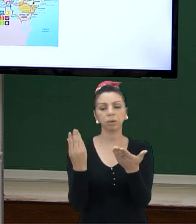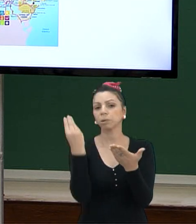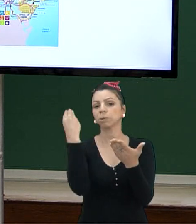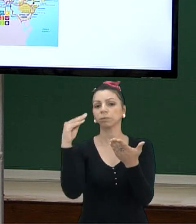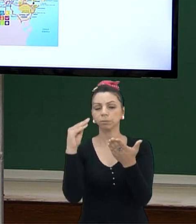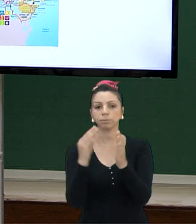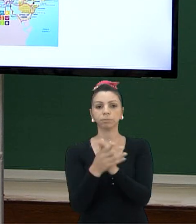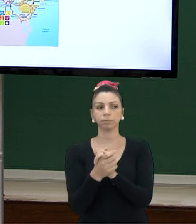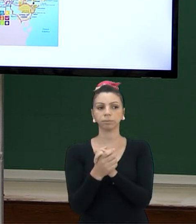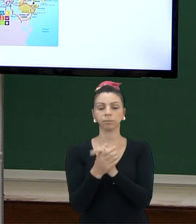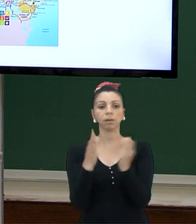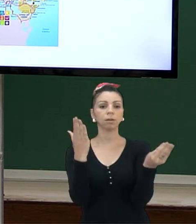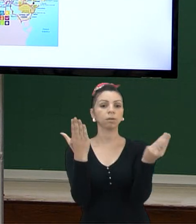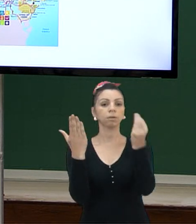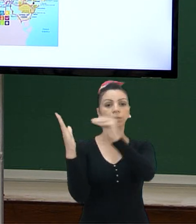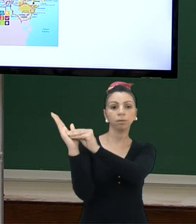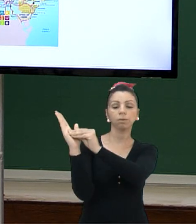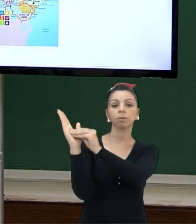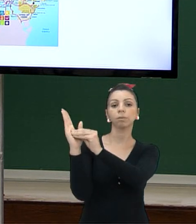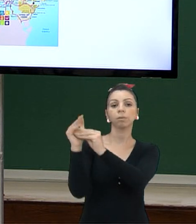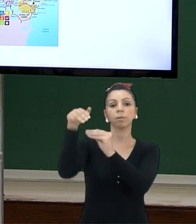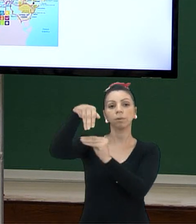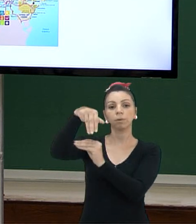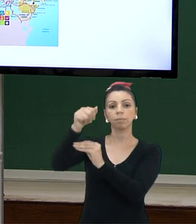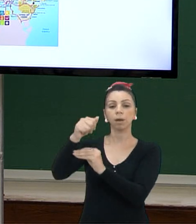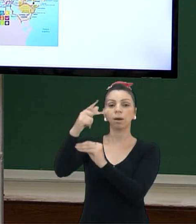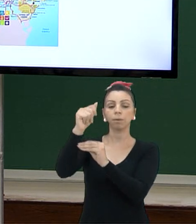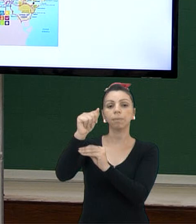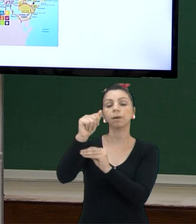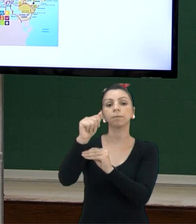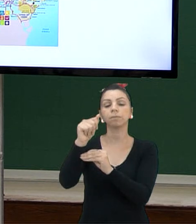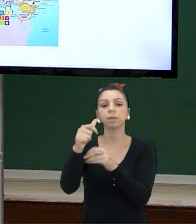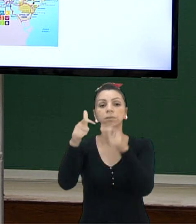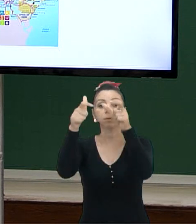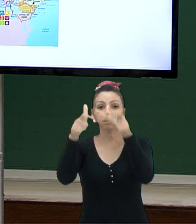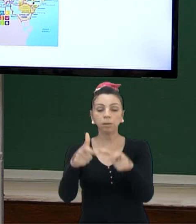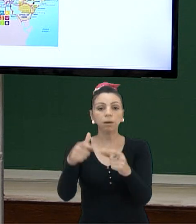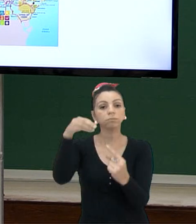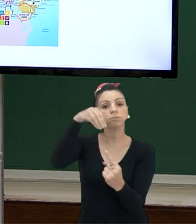seu folheto. Então, fazer um mapinha aí para as pessoas se